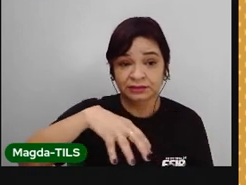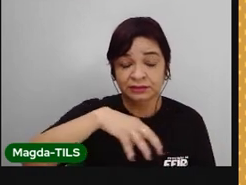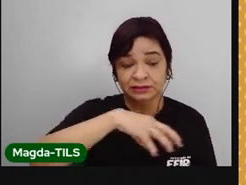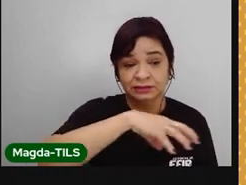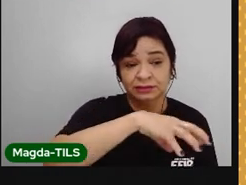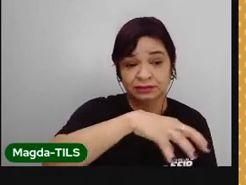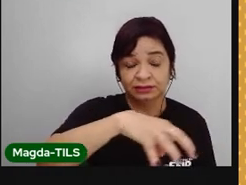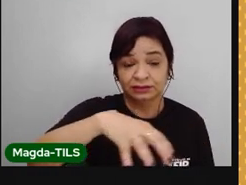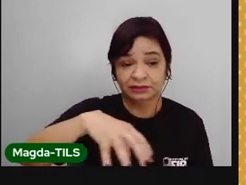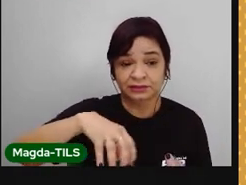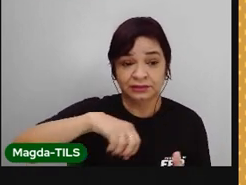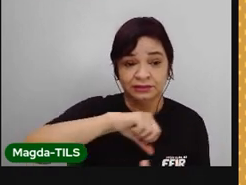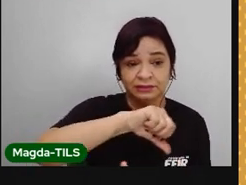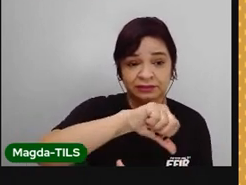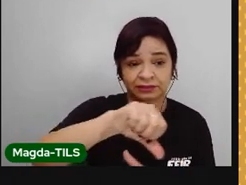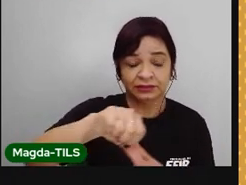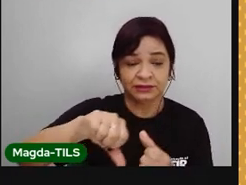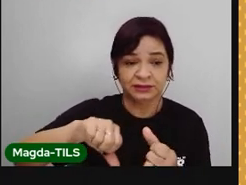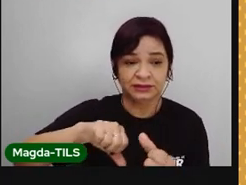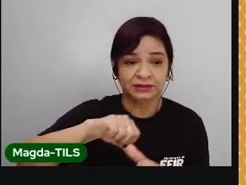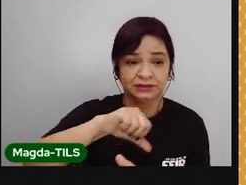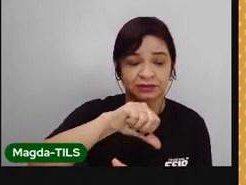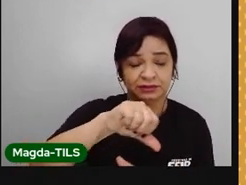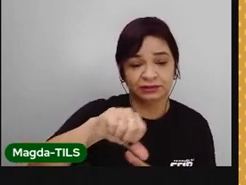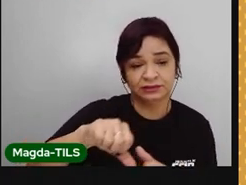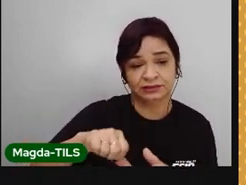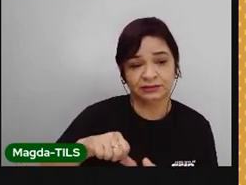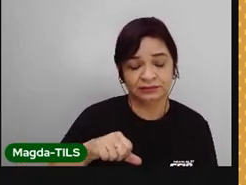É isso que faz com que passem as horas que a gente contabiliza.